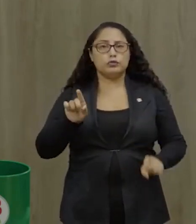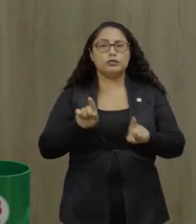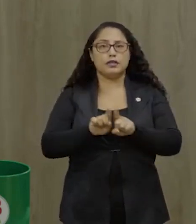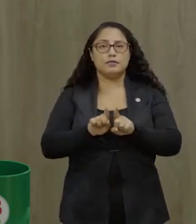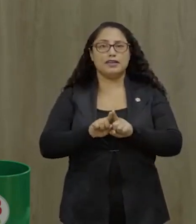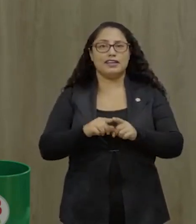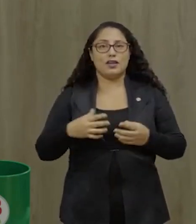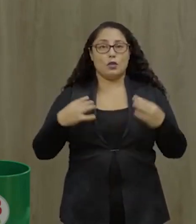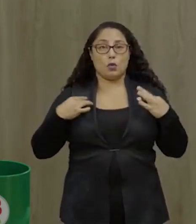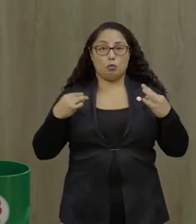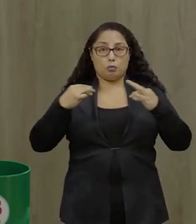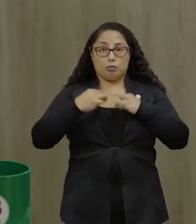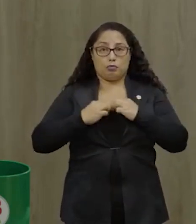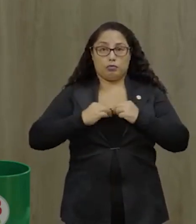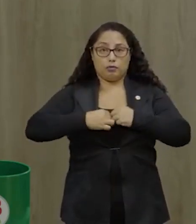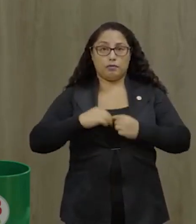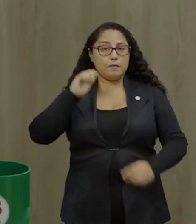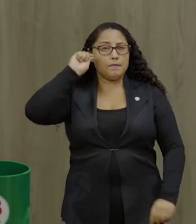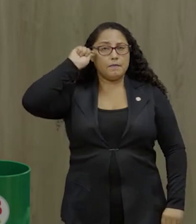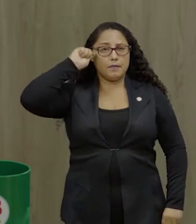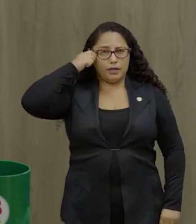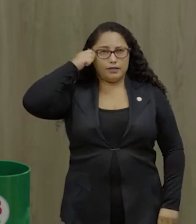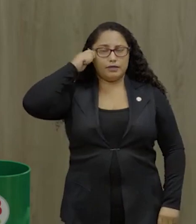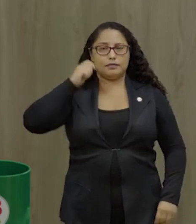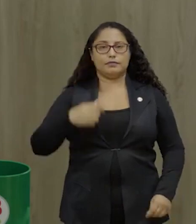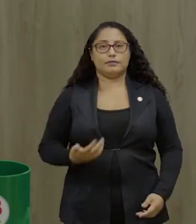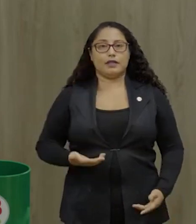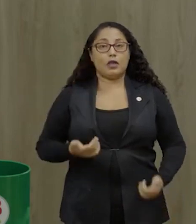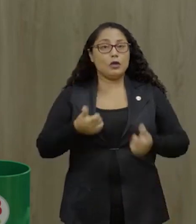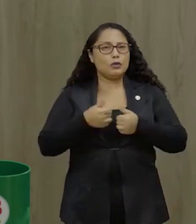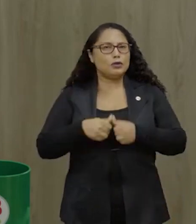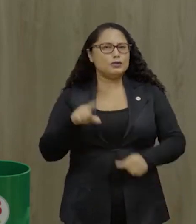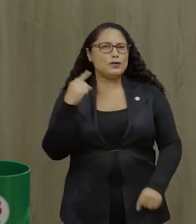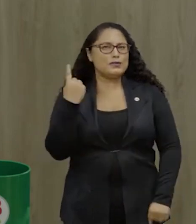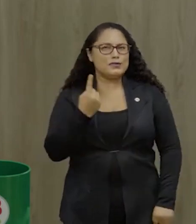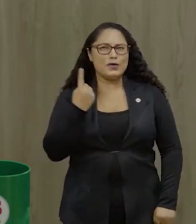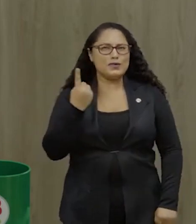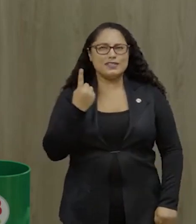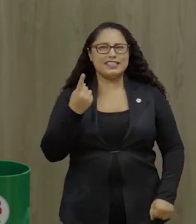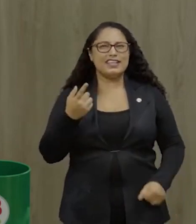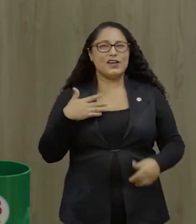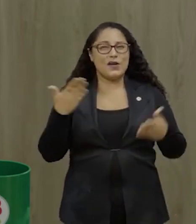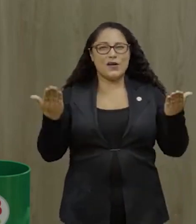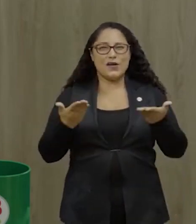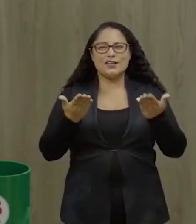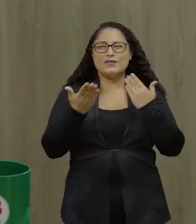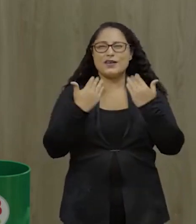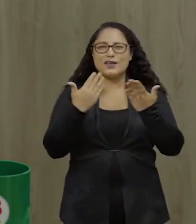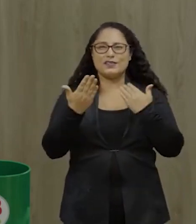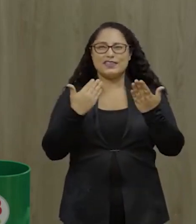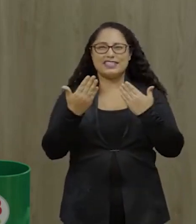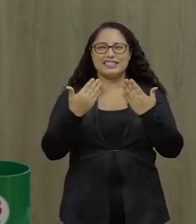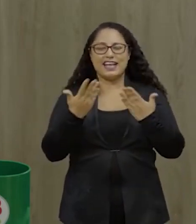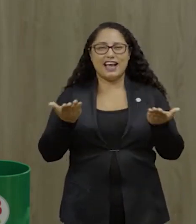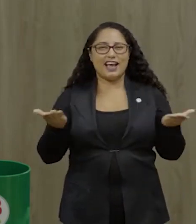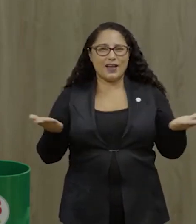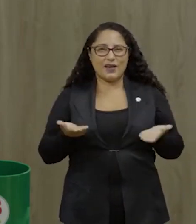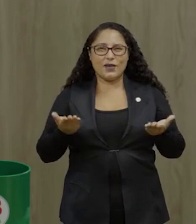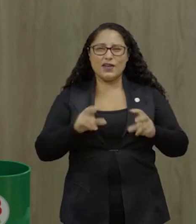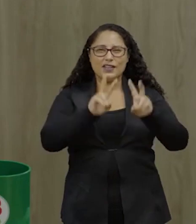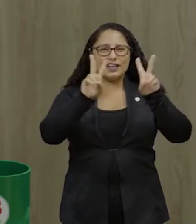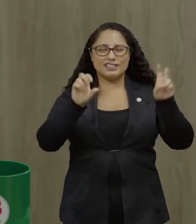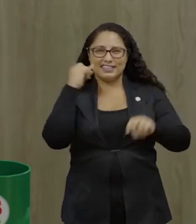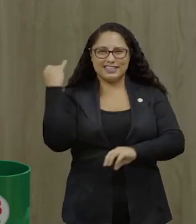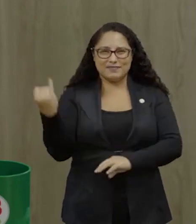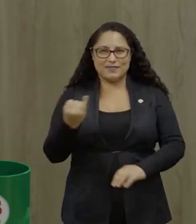e estou de camisa social preta. Não estou sozinho, porém, hoje para conversar comigo nesse